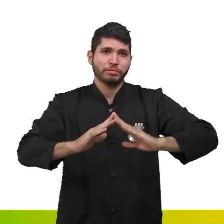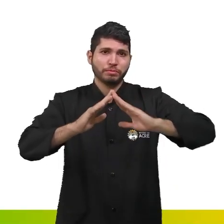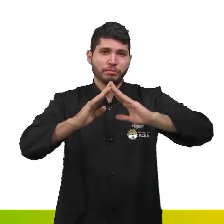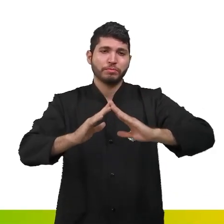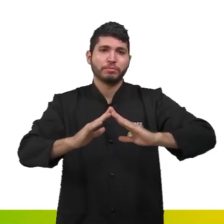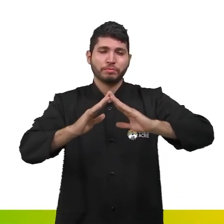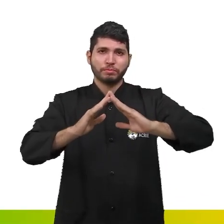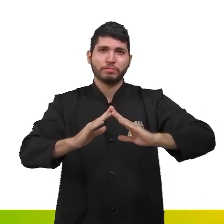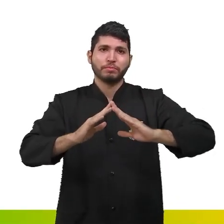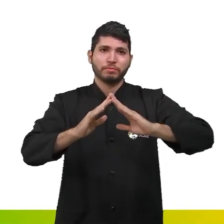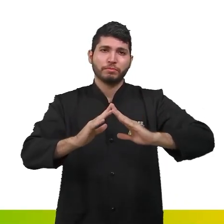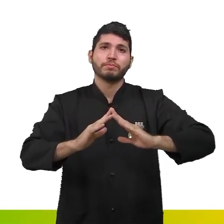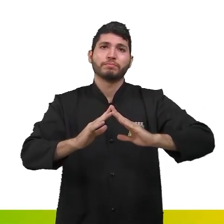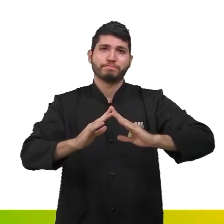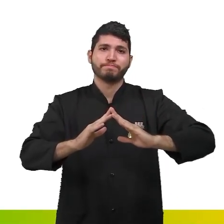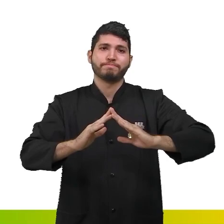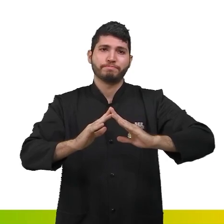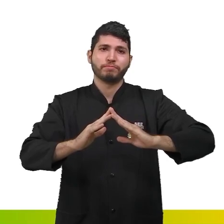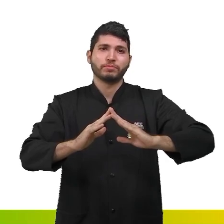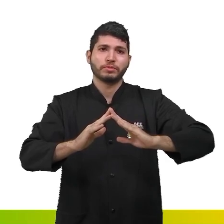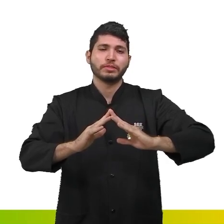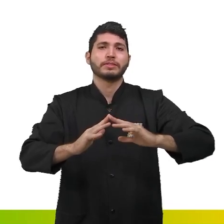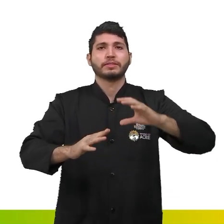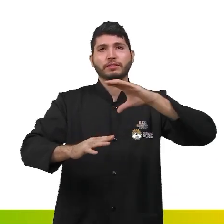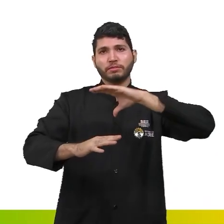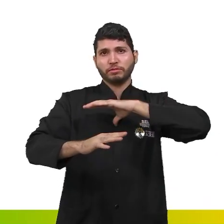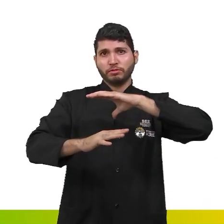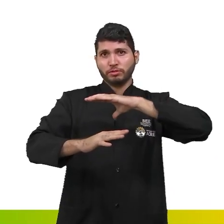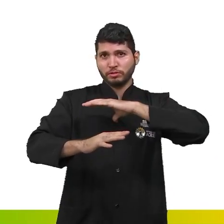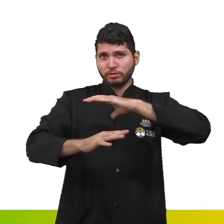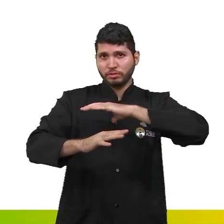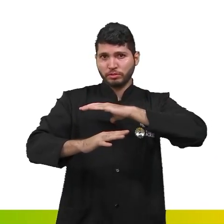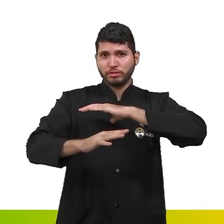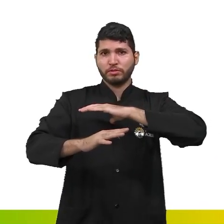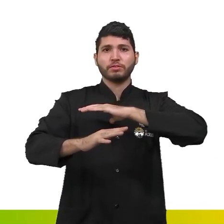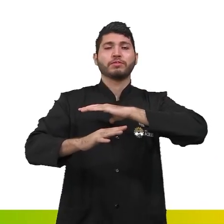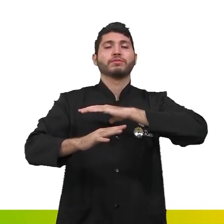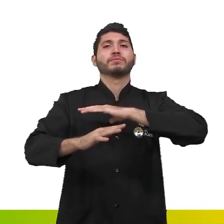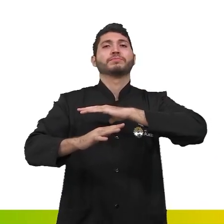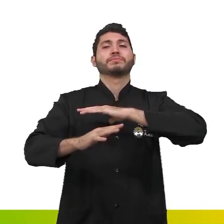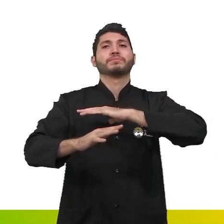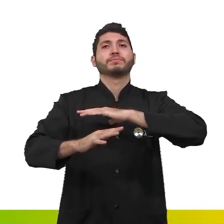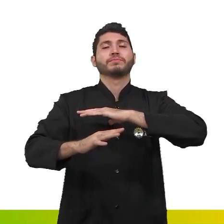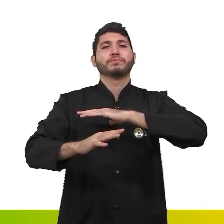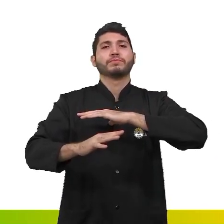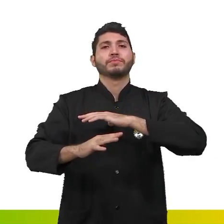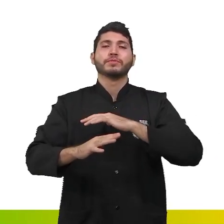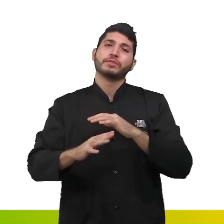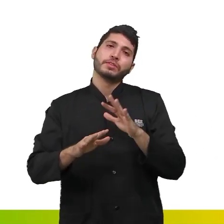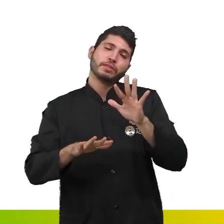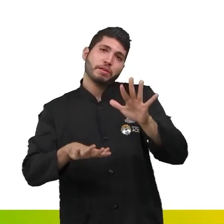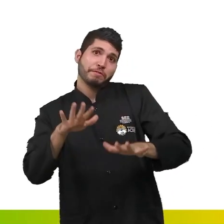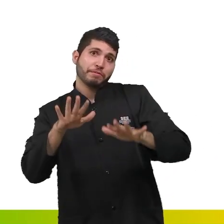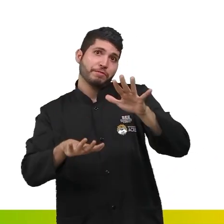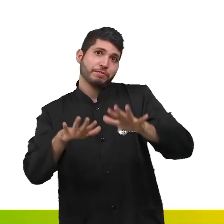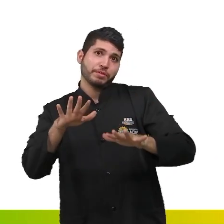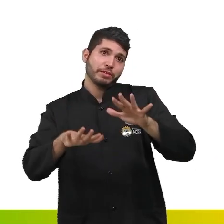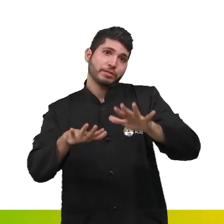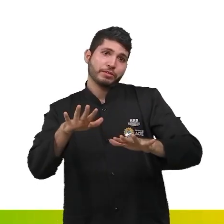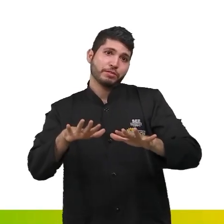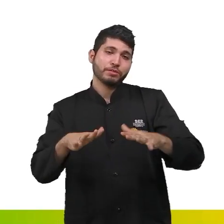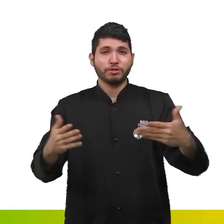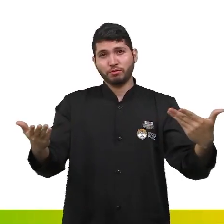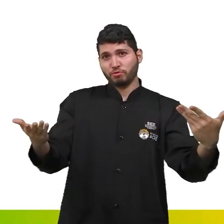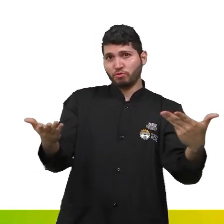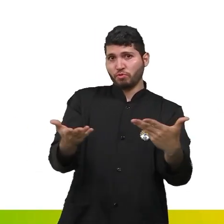Marga e Clara moravam na mesma cidade. Esse morava na mesma cidade, possa ser que hoje em dia, antes, Irene e